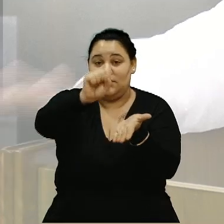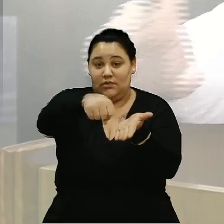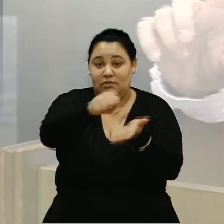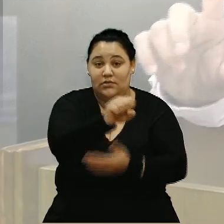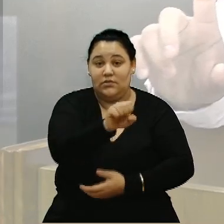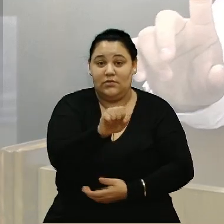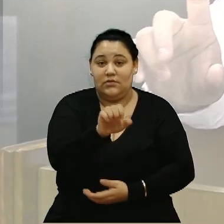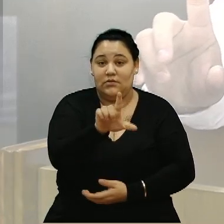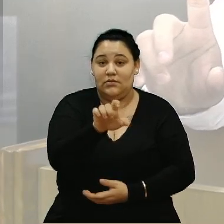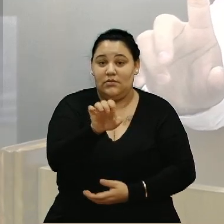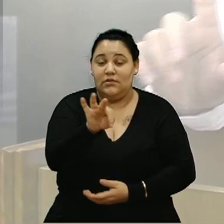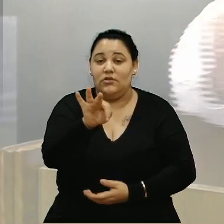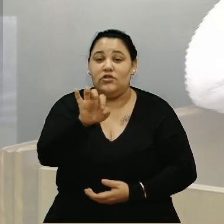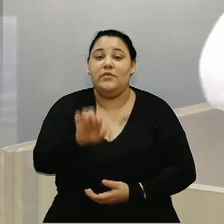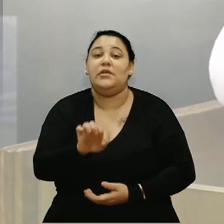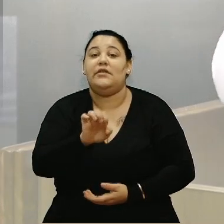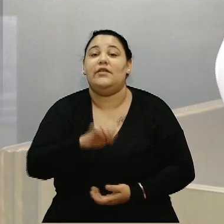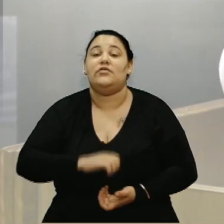Solete, por hora.